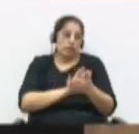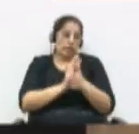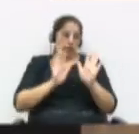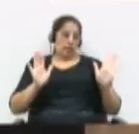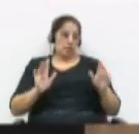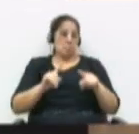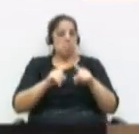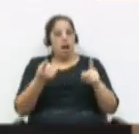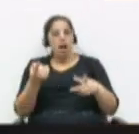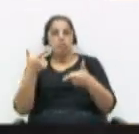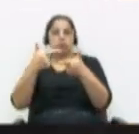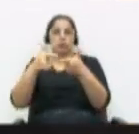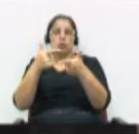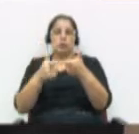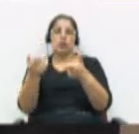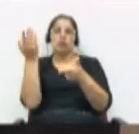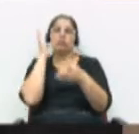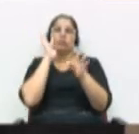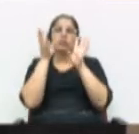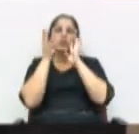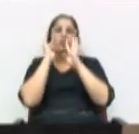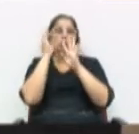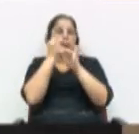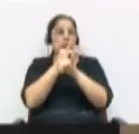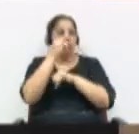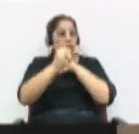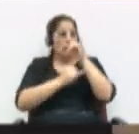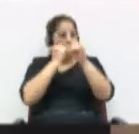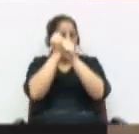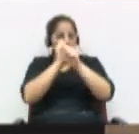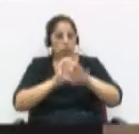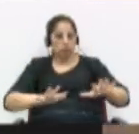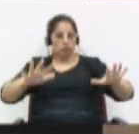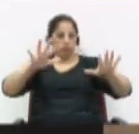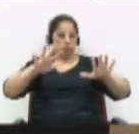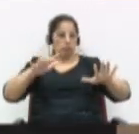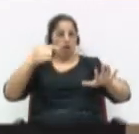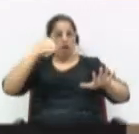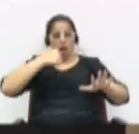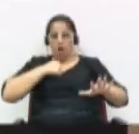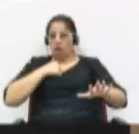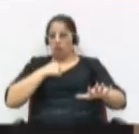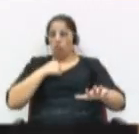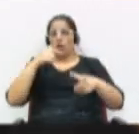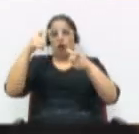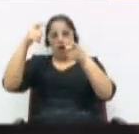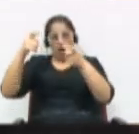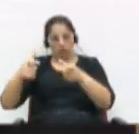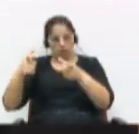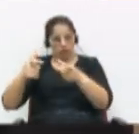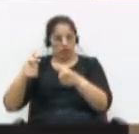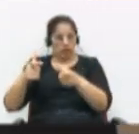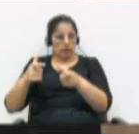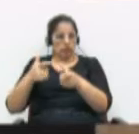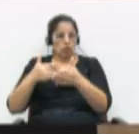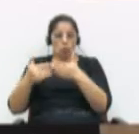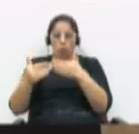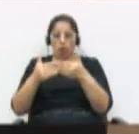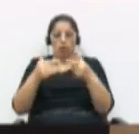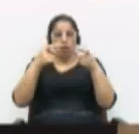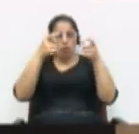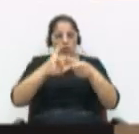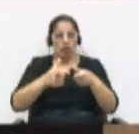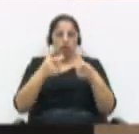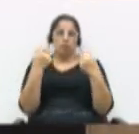presidente, são os comentários sem conhecer a cooperativa. Eu estou aqui e estarei em qualquer órgão público para dar esclarecimentos.